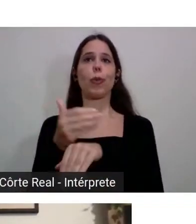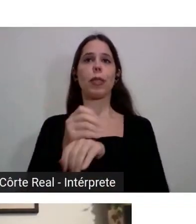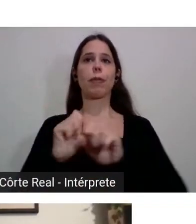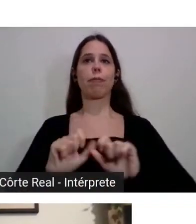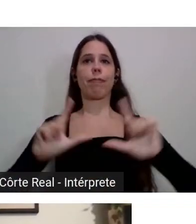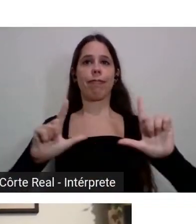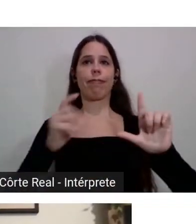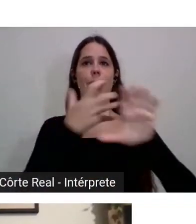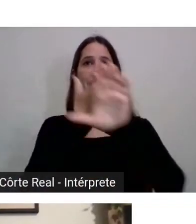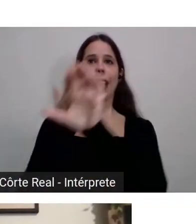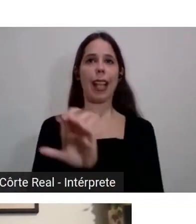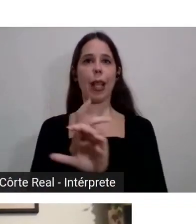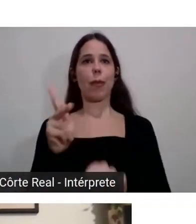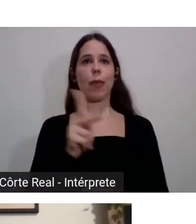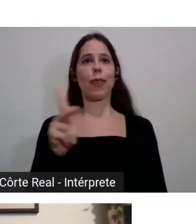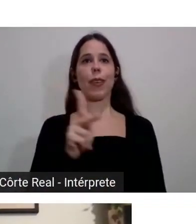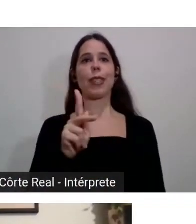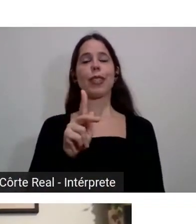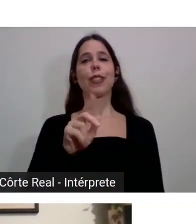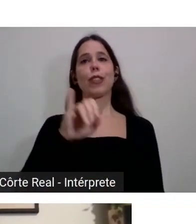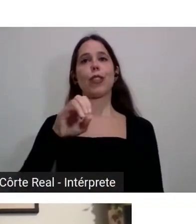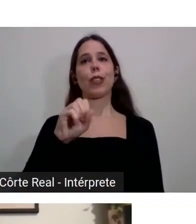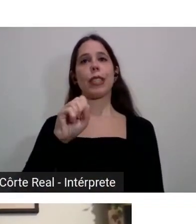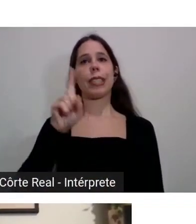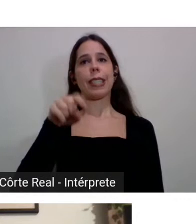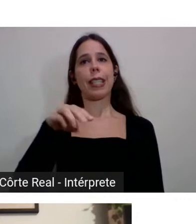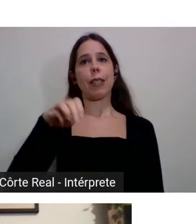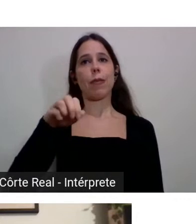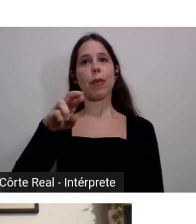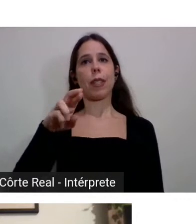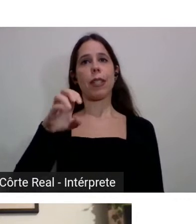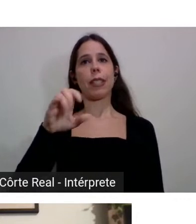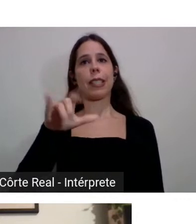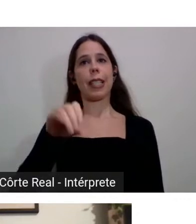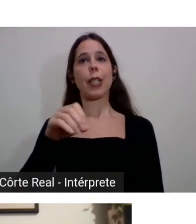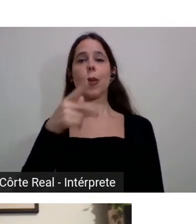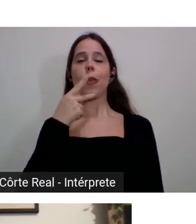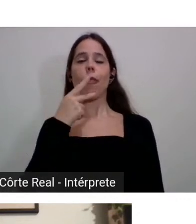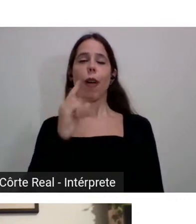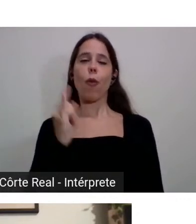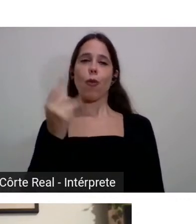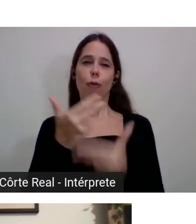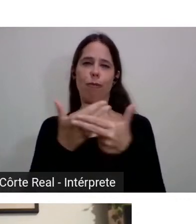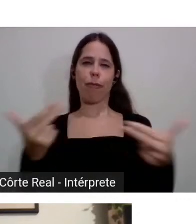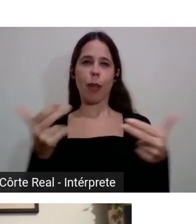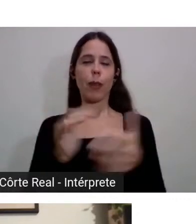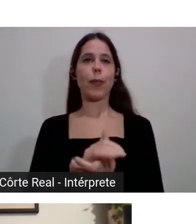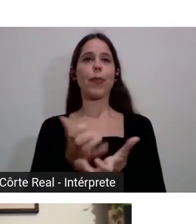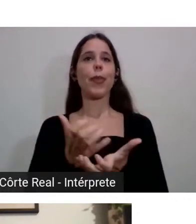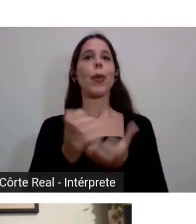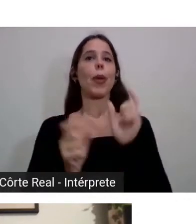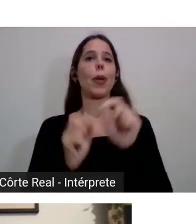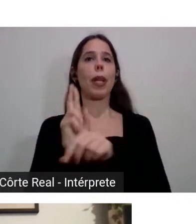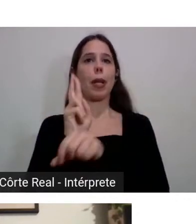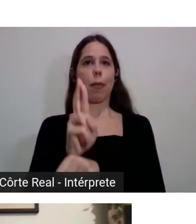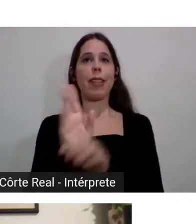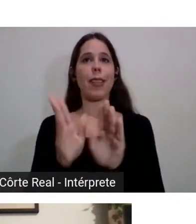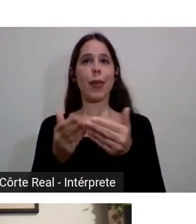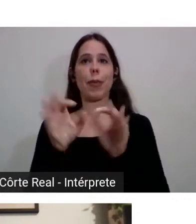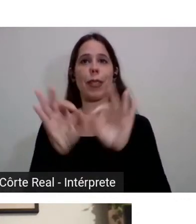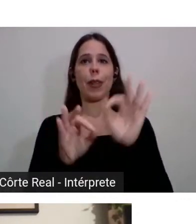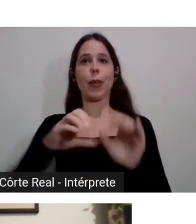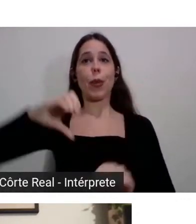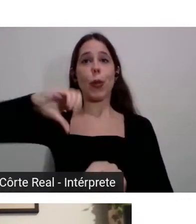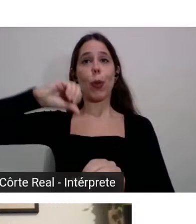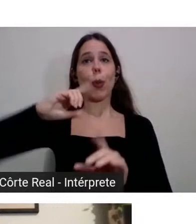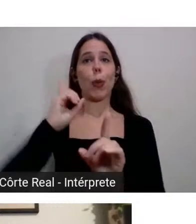possamos fazer as saudações finais. Quero, em nome da comissão organizadora do 9º encontro, agradecer